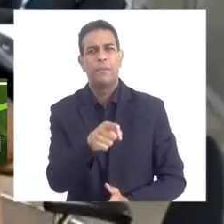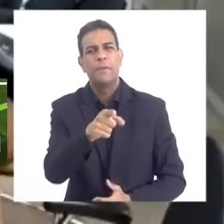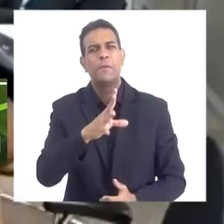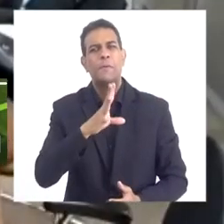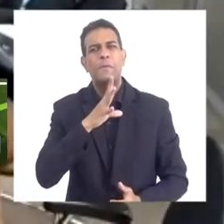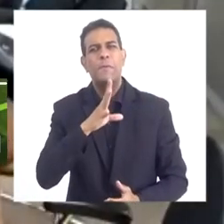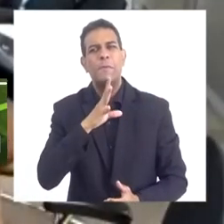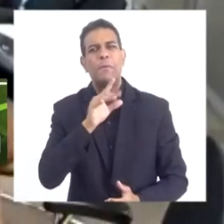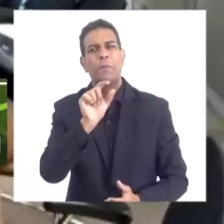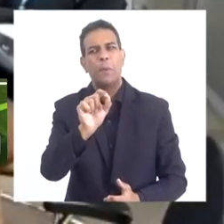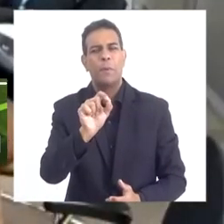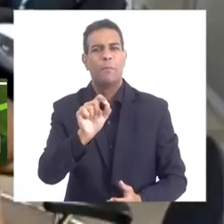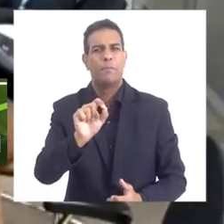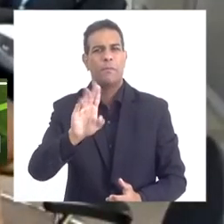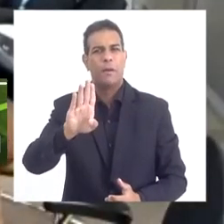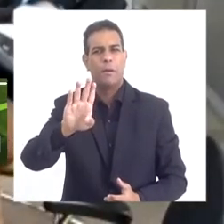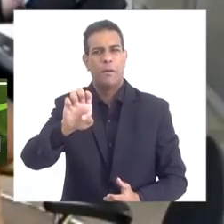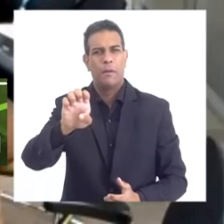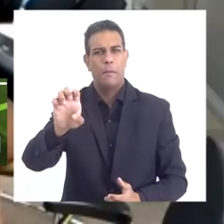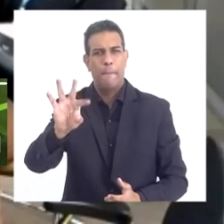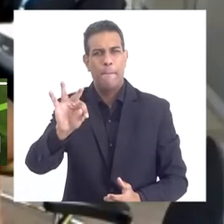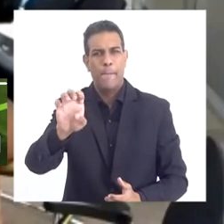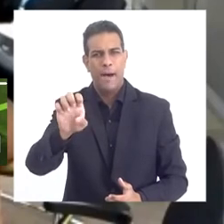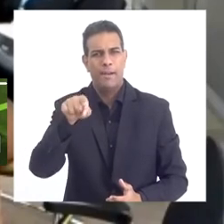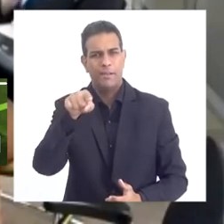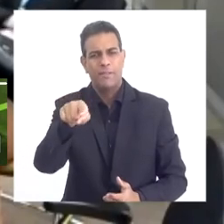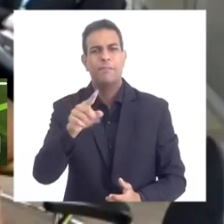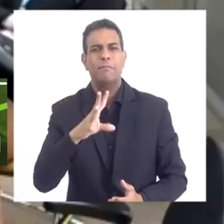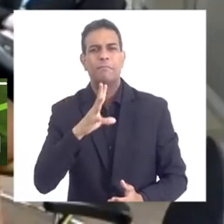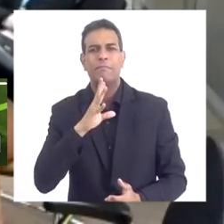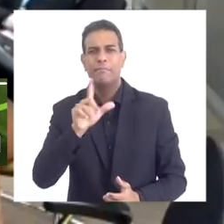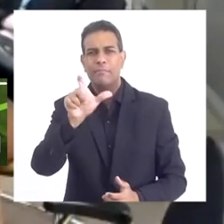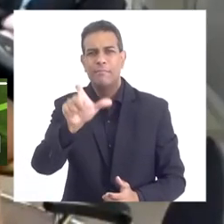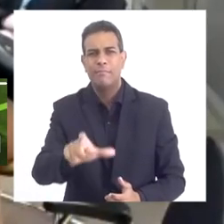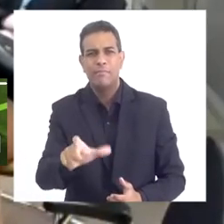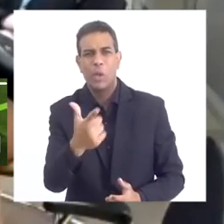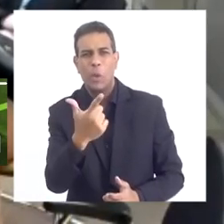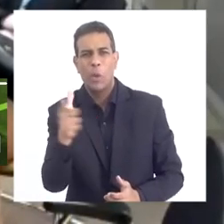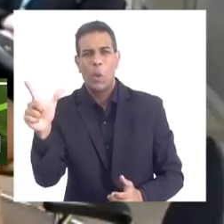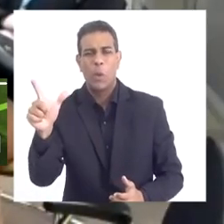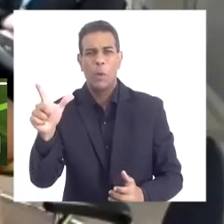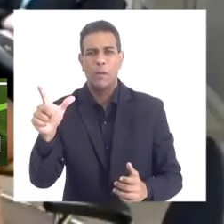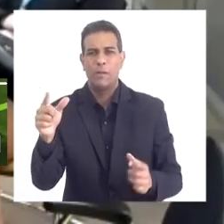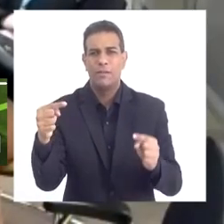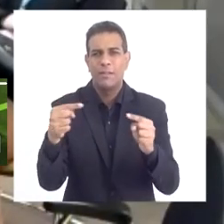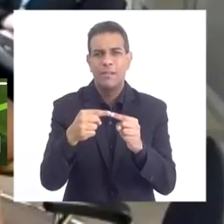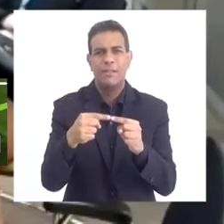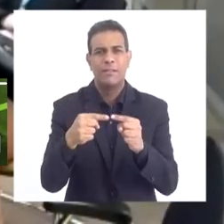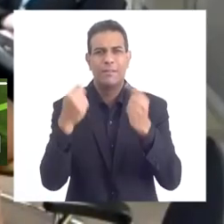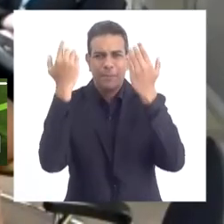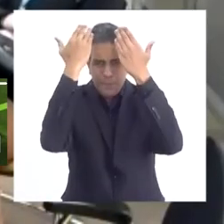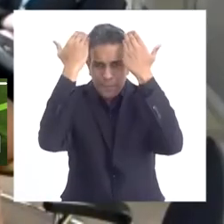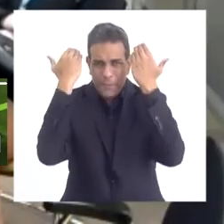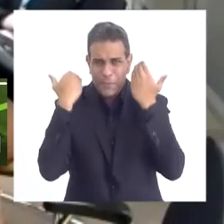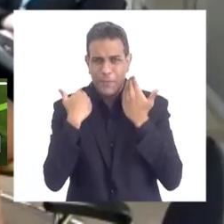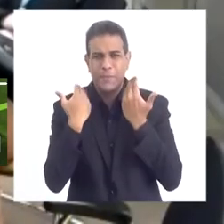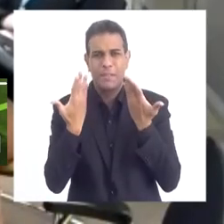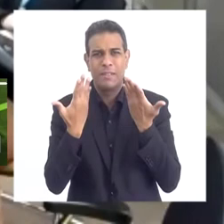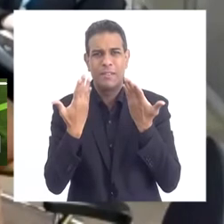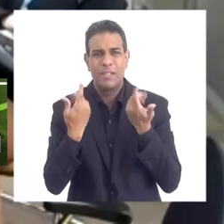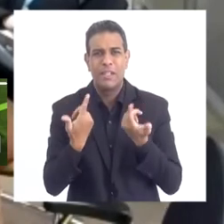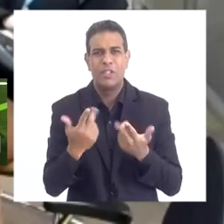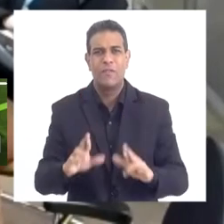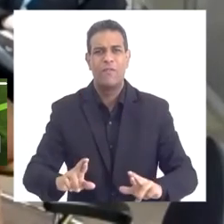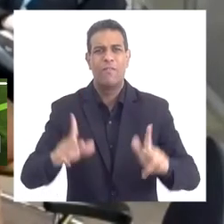Conhece, ela mesma, é a Beth. Porque quando eu conheci a Elizabeth Mauro, ela tinha o cabelo mais escuro, aí eu fiquei na